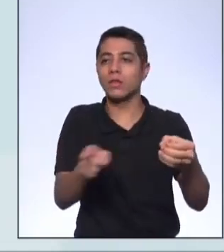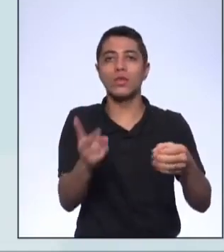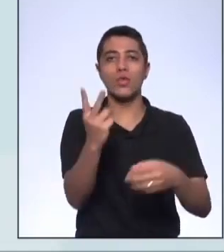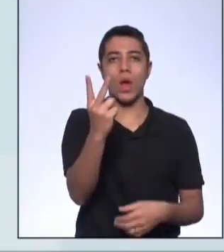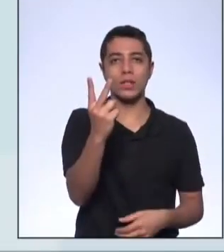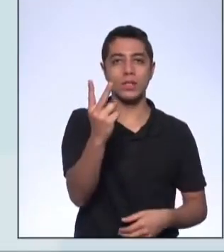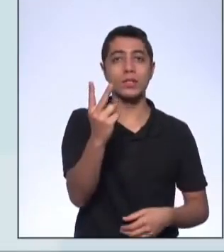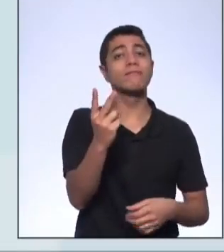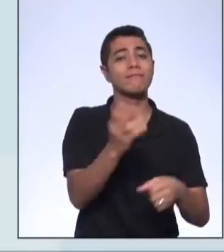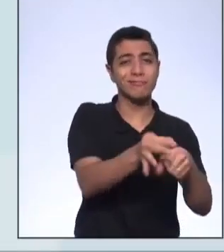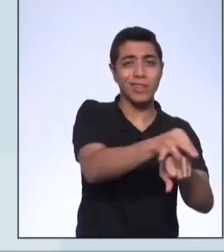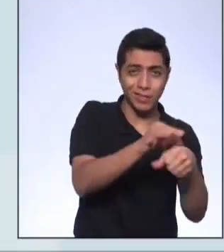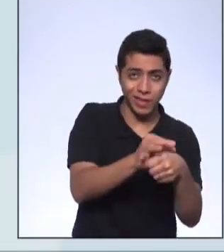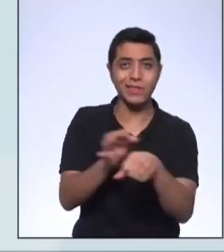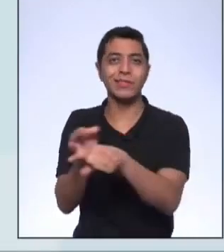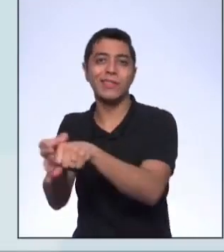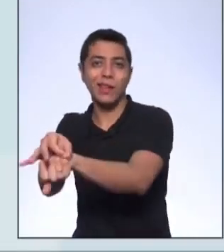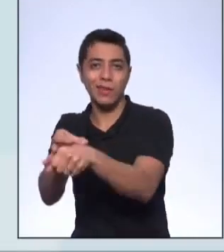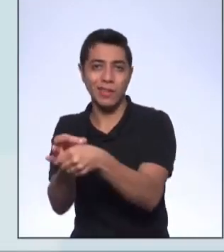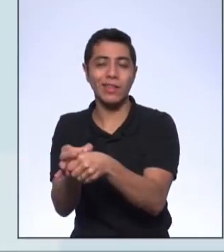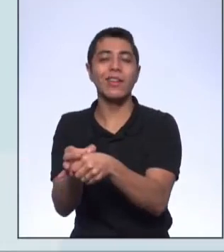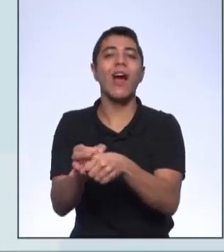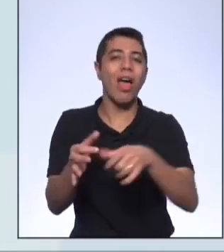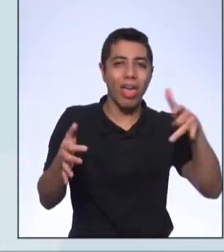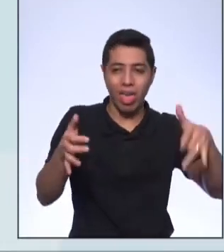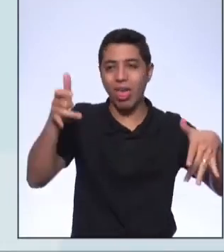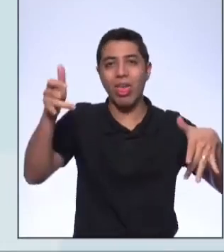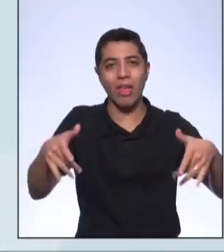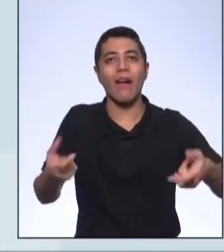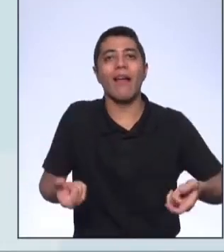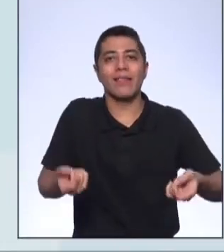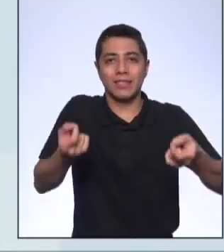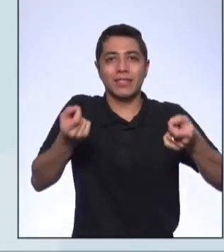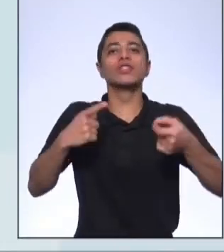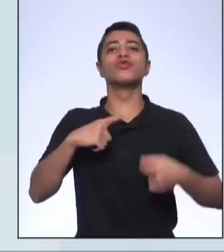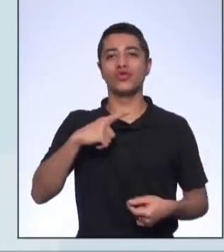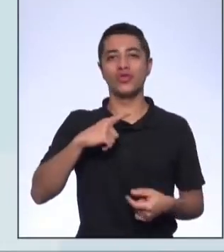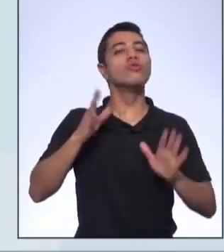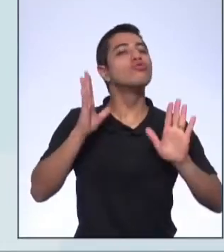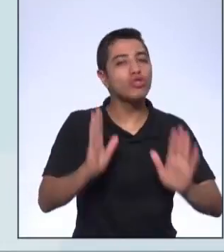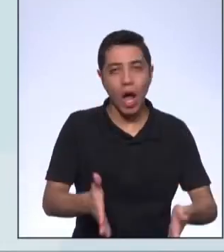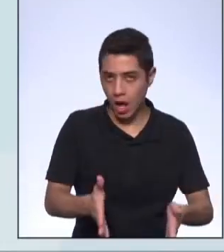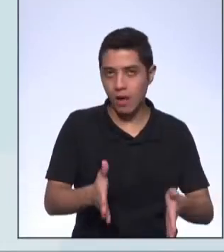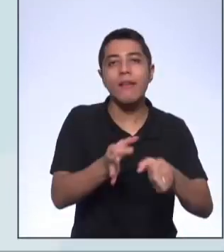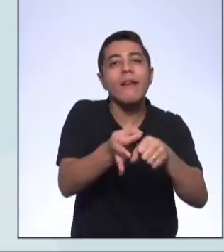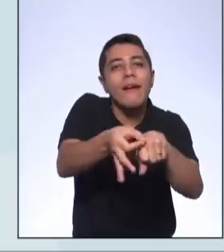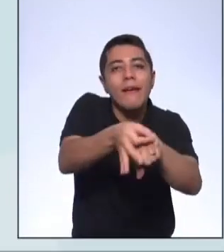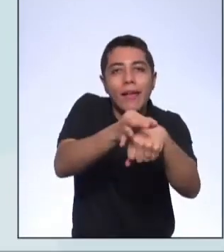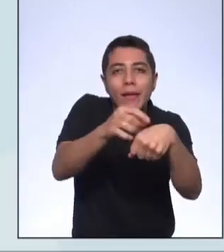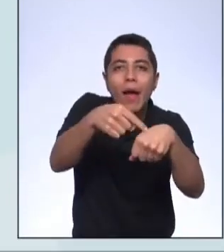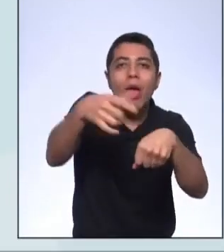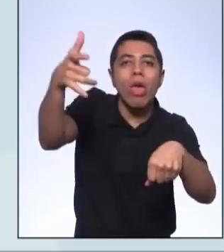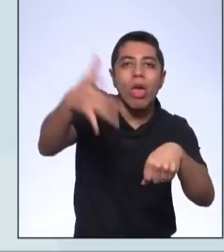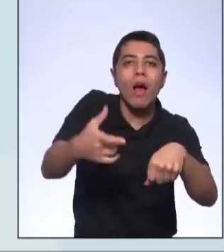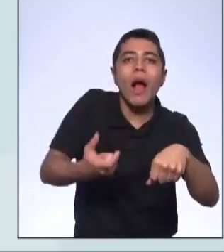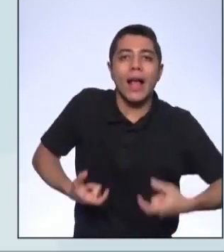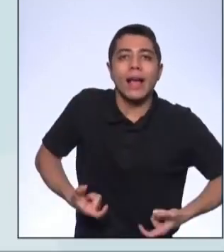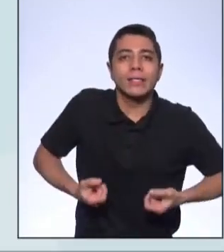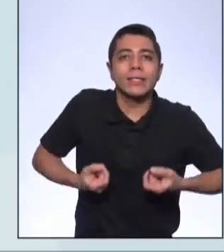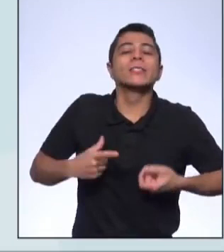agentes carcinogênicos, estágio de promoção. Tá? Ou seja, essa célula já está alterada, já sofreu mutação e agora ela vai